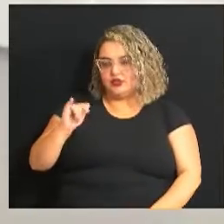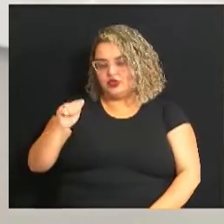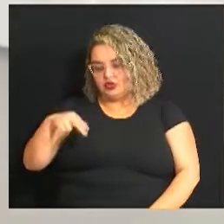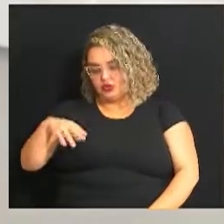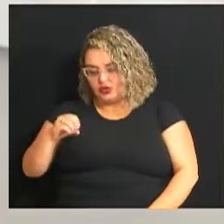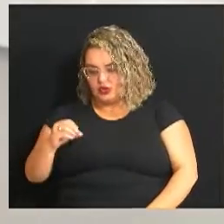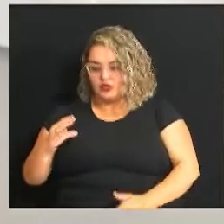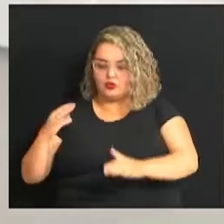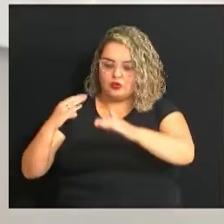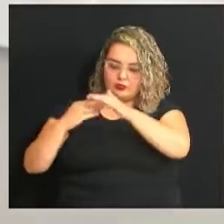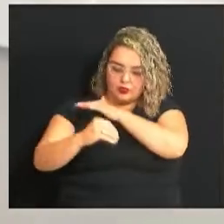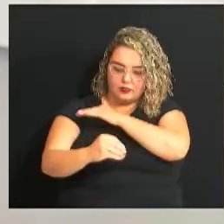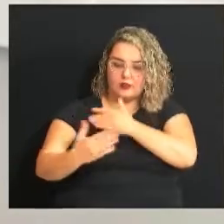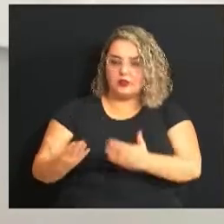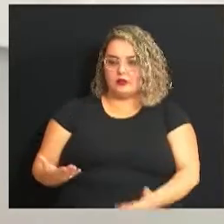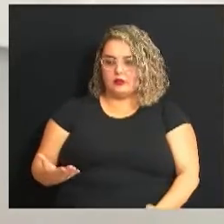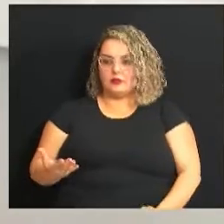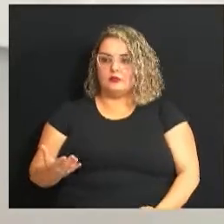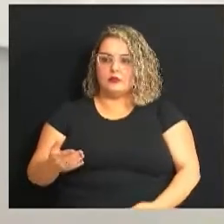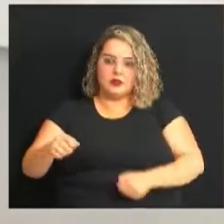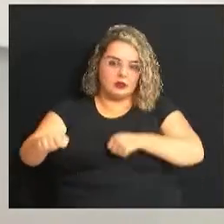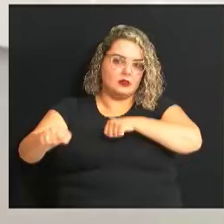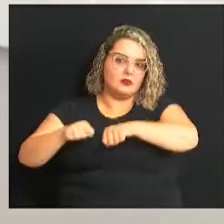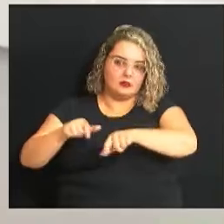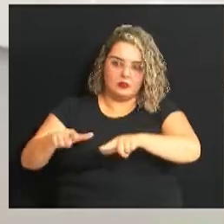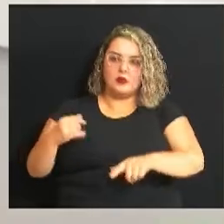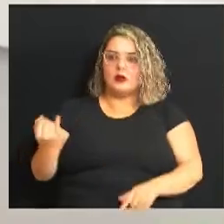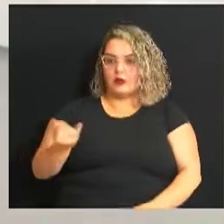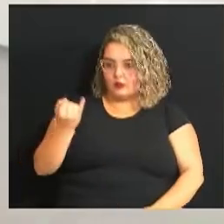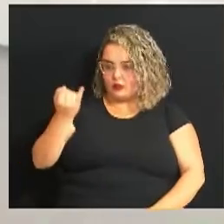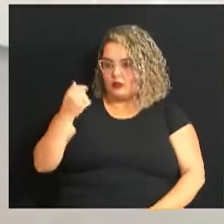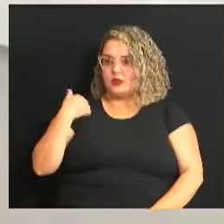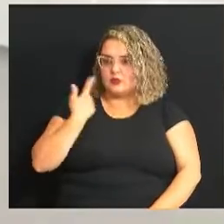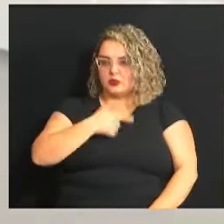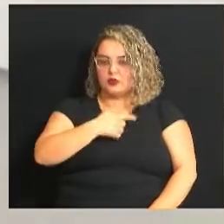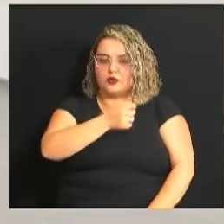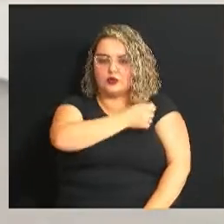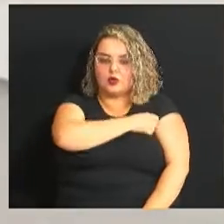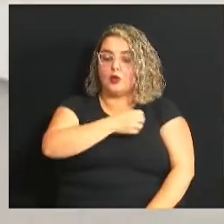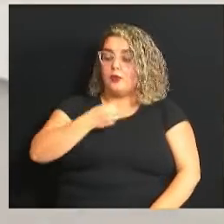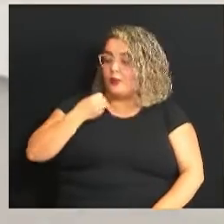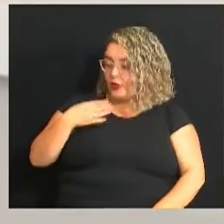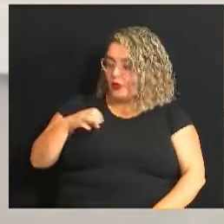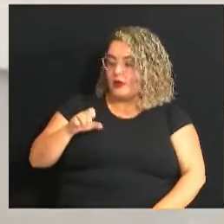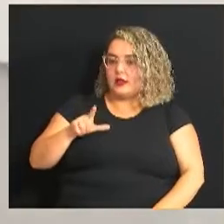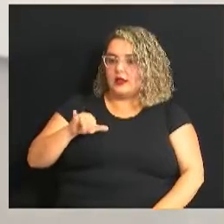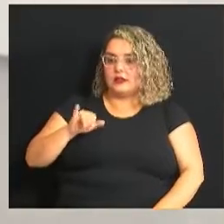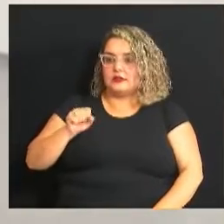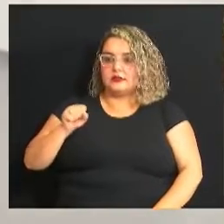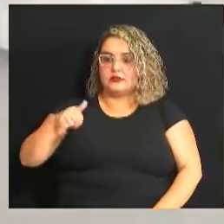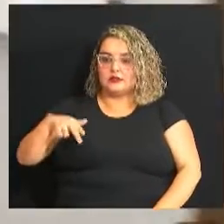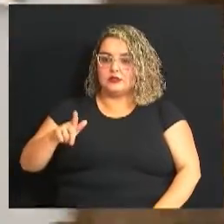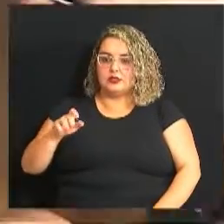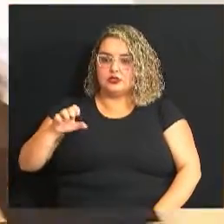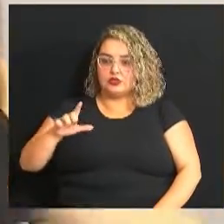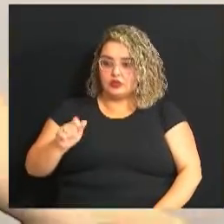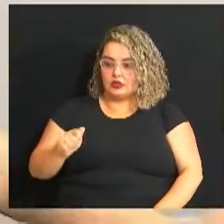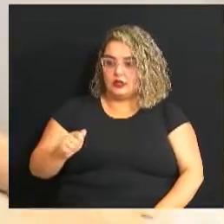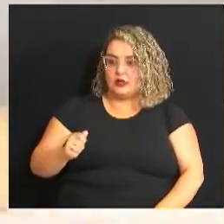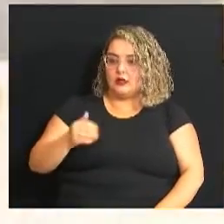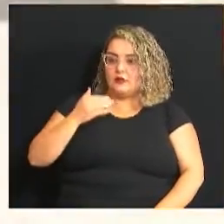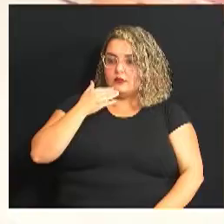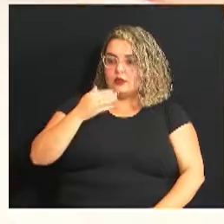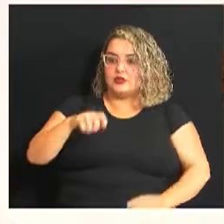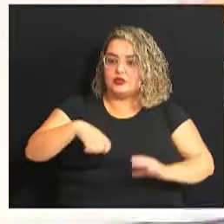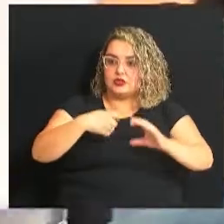Então, sem dúvida, para a formação dos nossos alunos, isso também é muito importante. Boa, Elisângela. Bom, pedi aqui para o pessoal mostrar o Marco Aurélio,